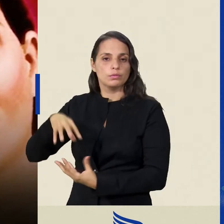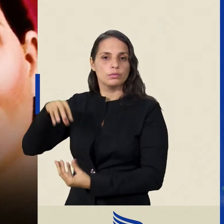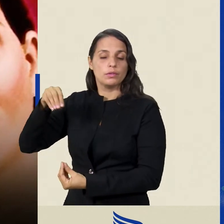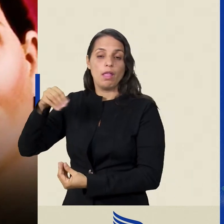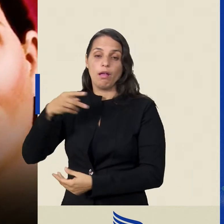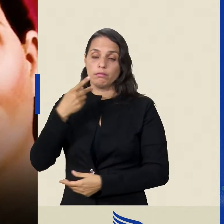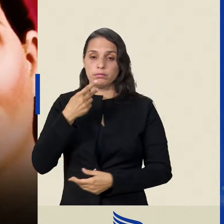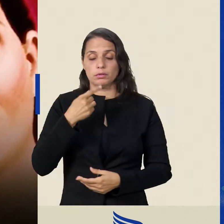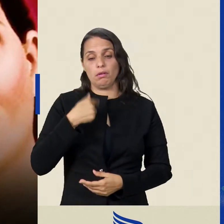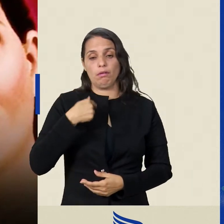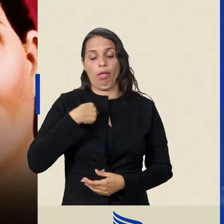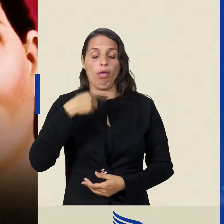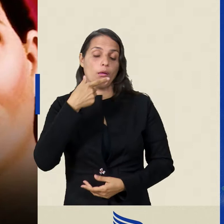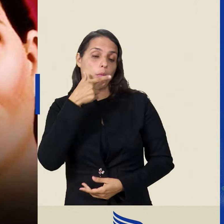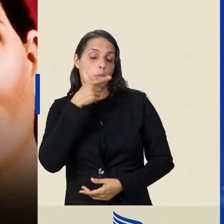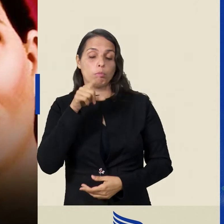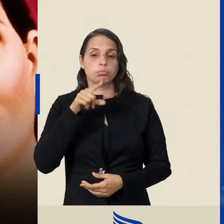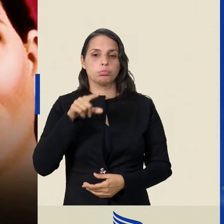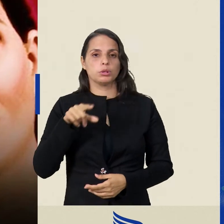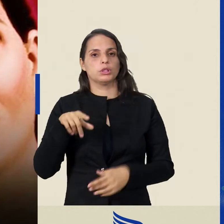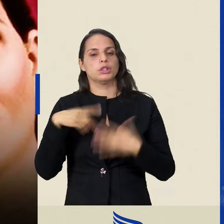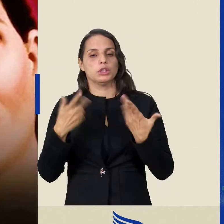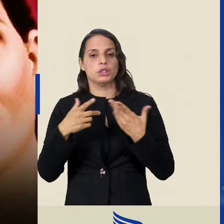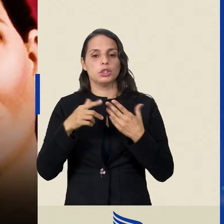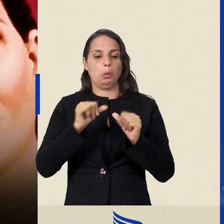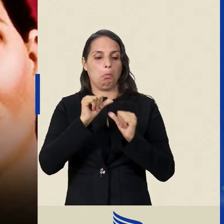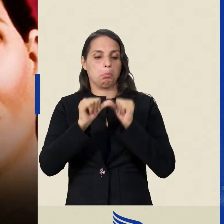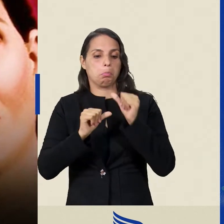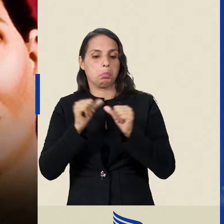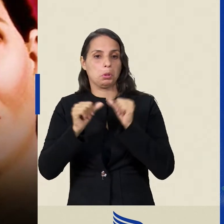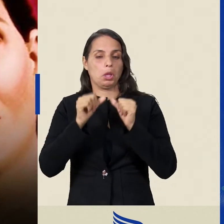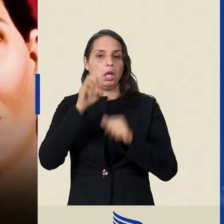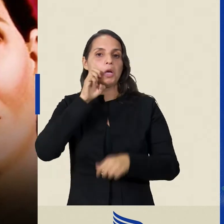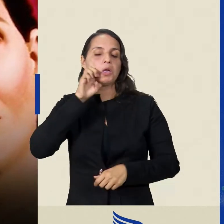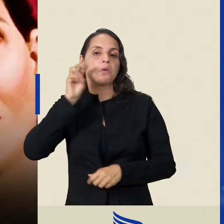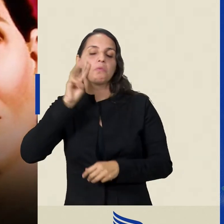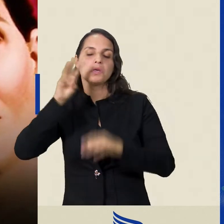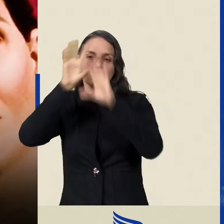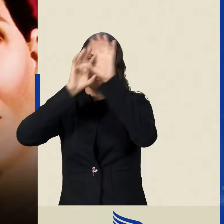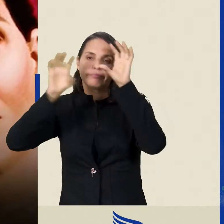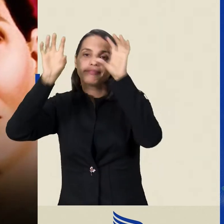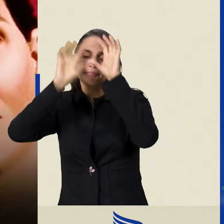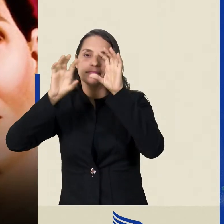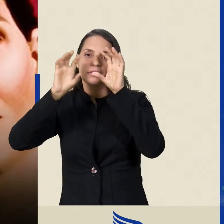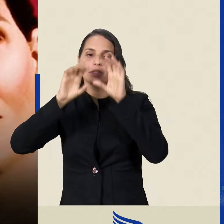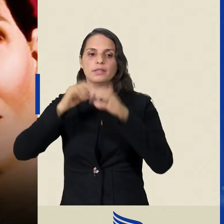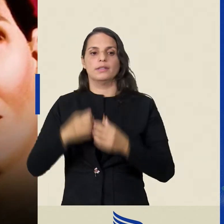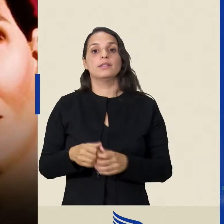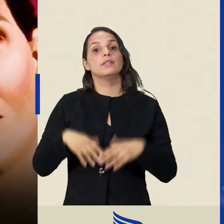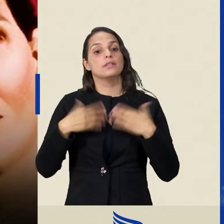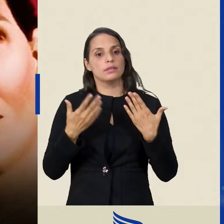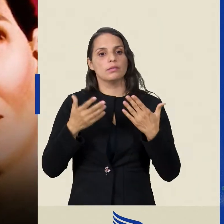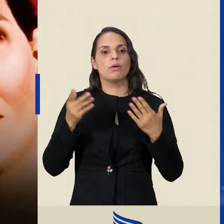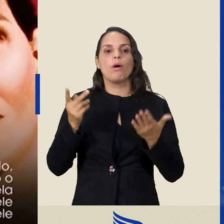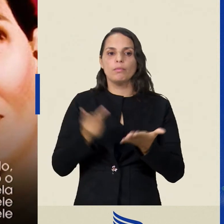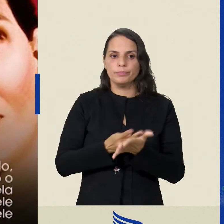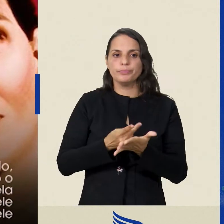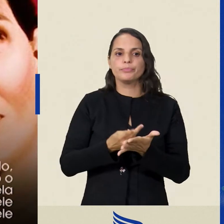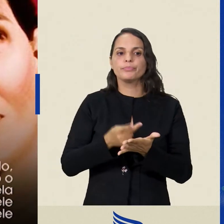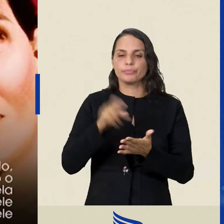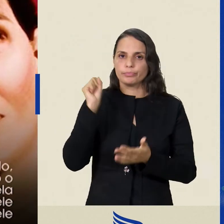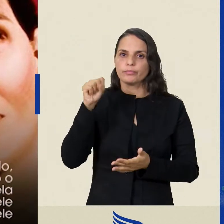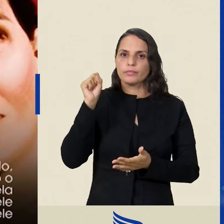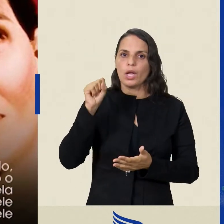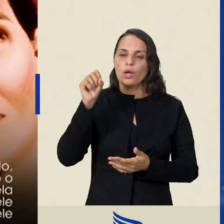Sra. White em visão, caso tivesse um dia oportunidade. Esta oportunidade veio um